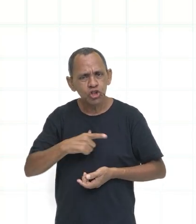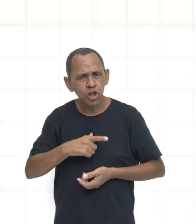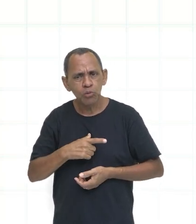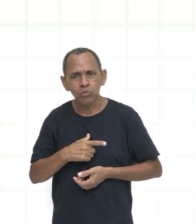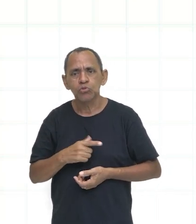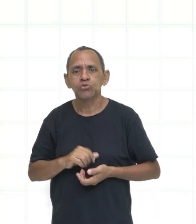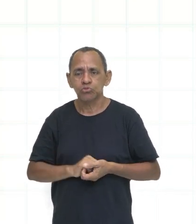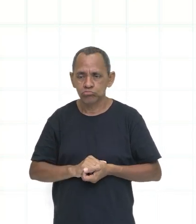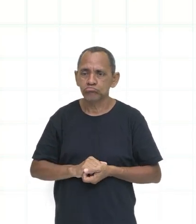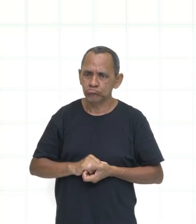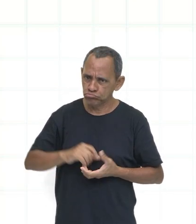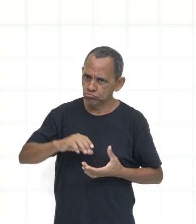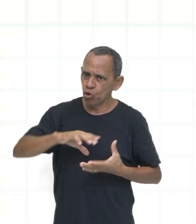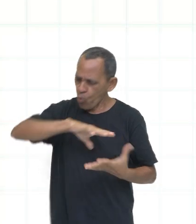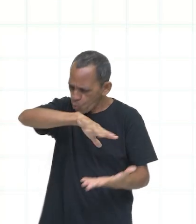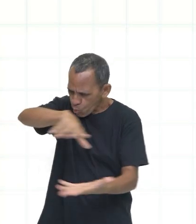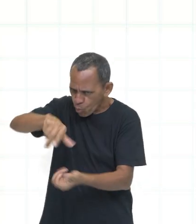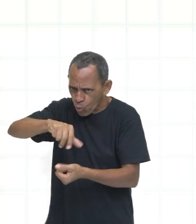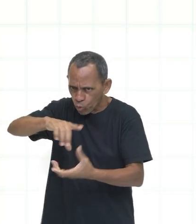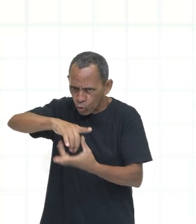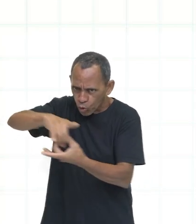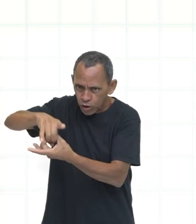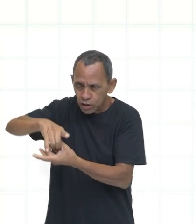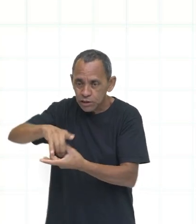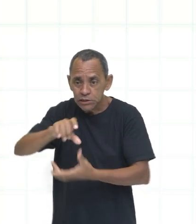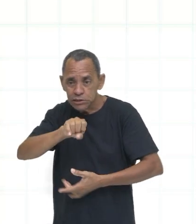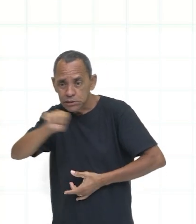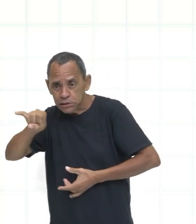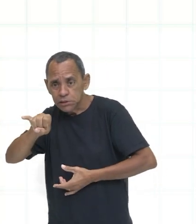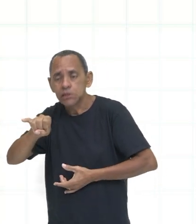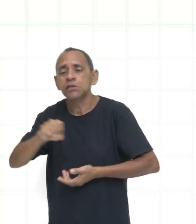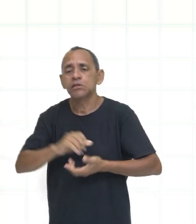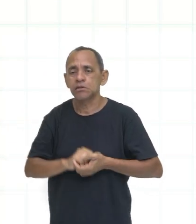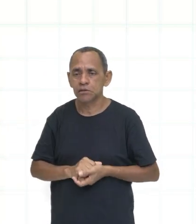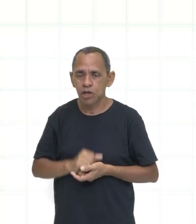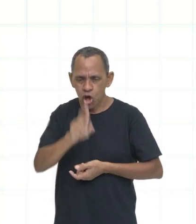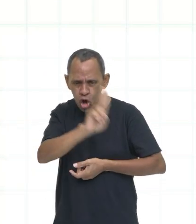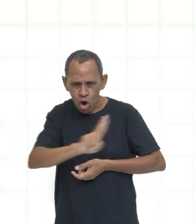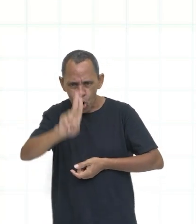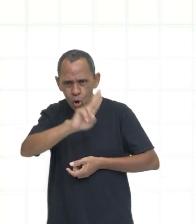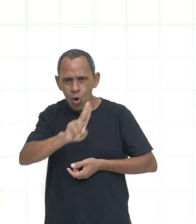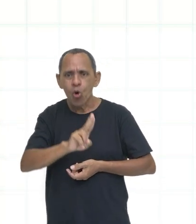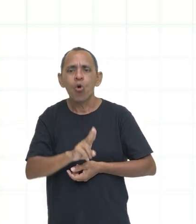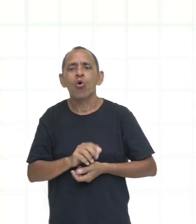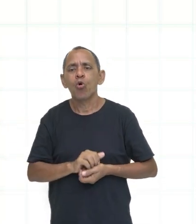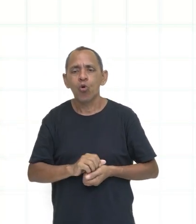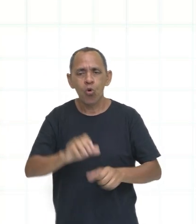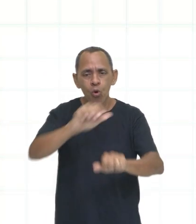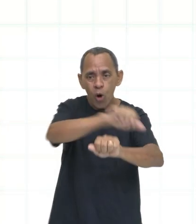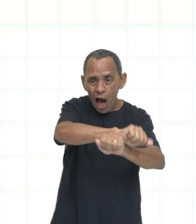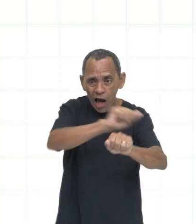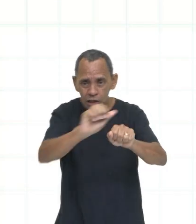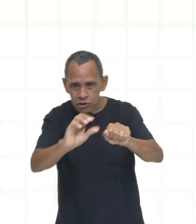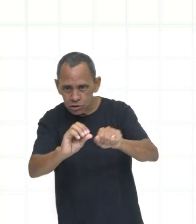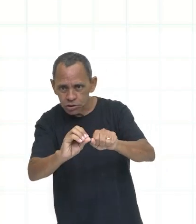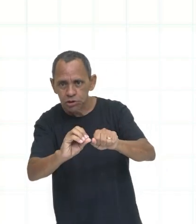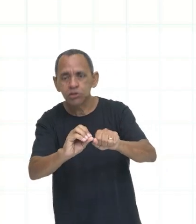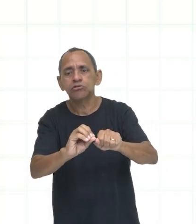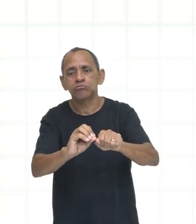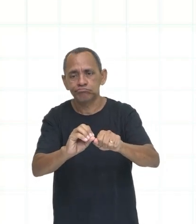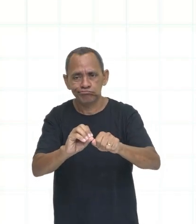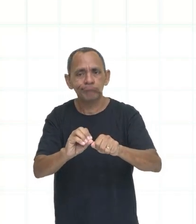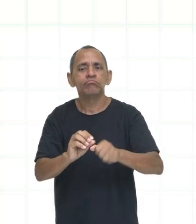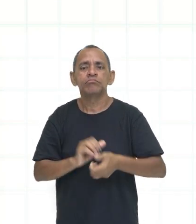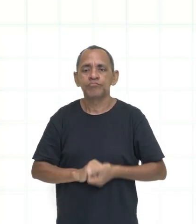artigo indefinido, eu estou generalizando. Um mundo globalizado, tá? Um mundo globalizado, repare que eu não estou dizendo